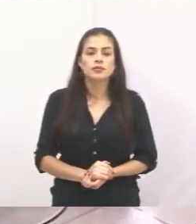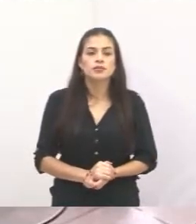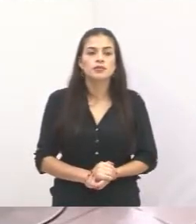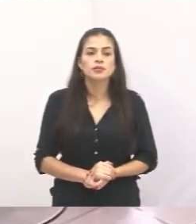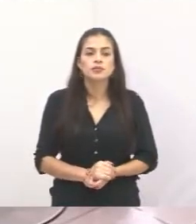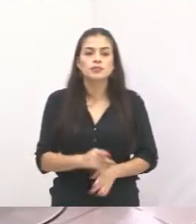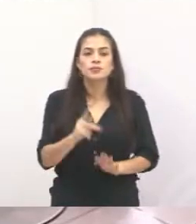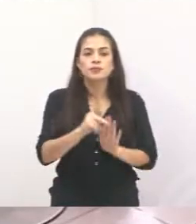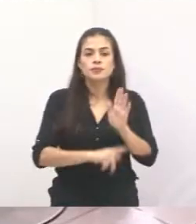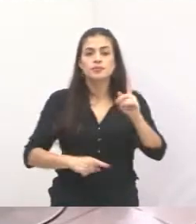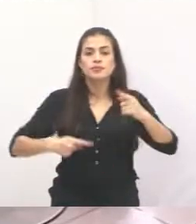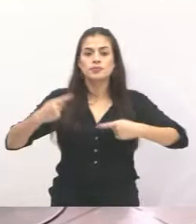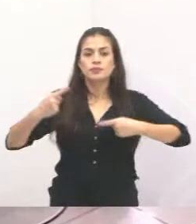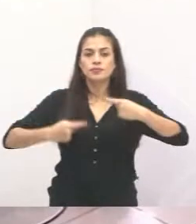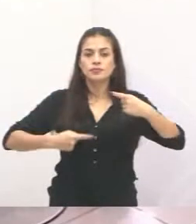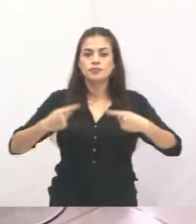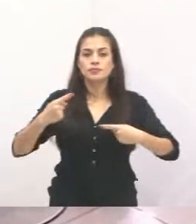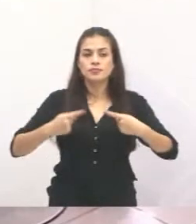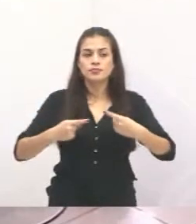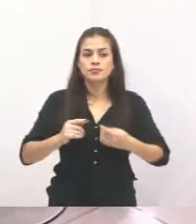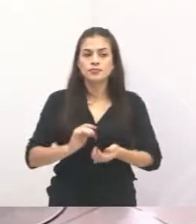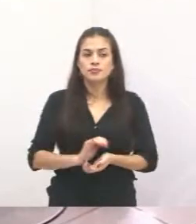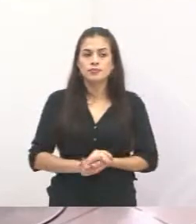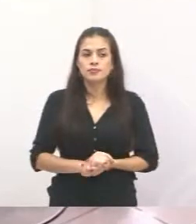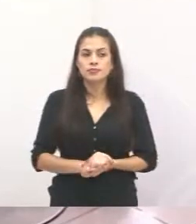O projeto continua em discussão.